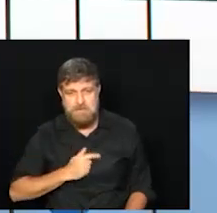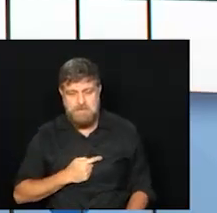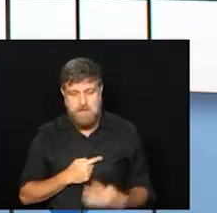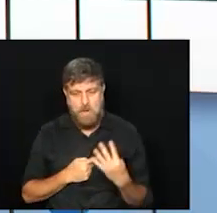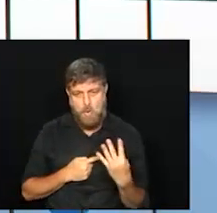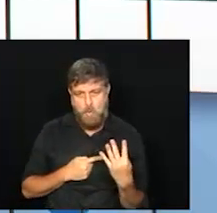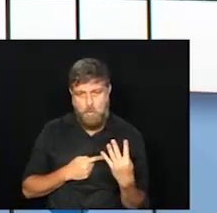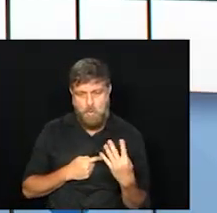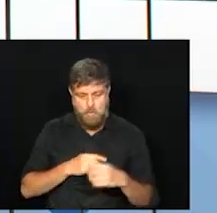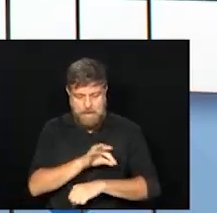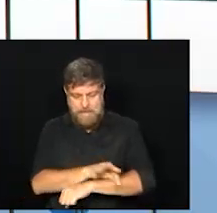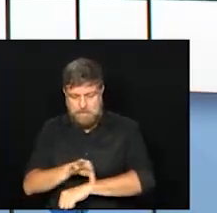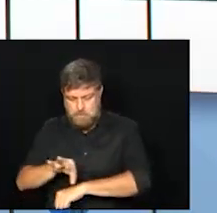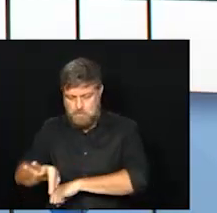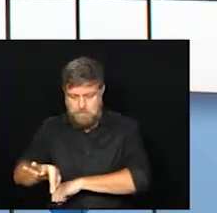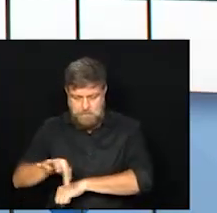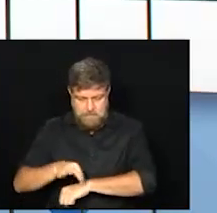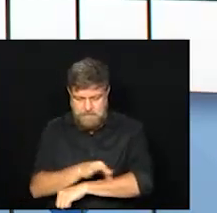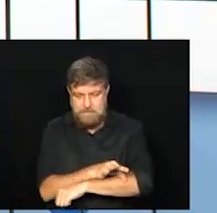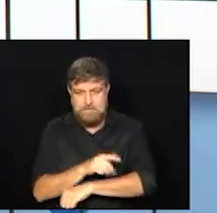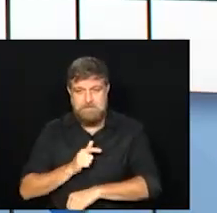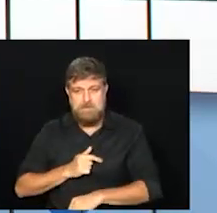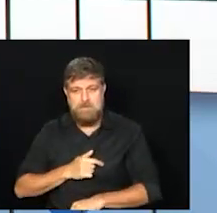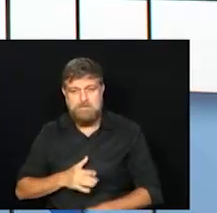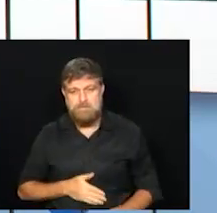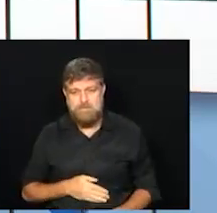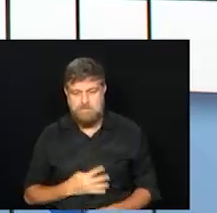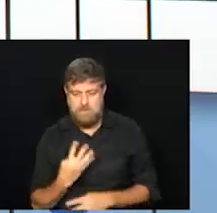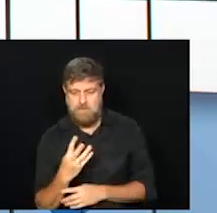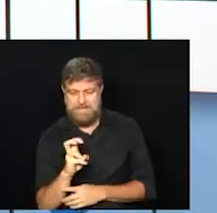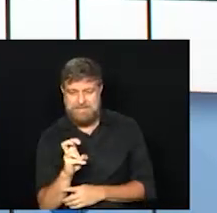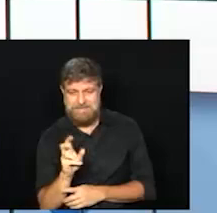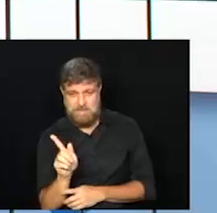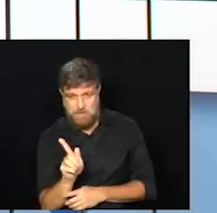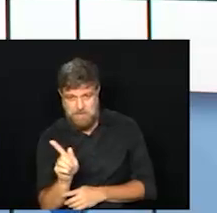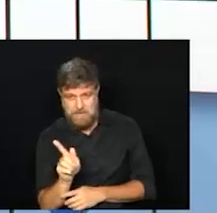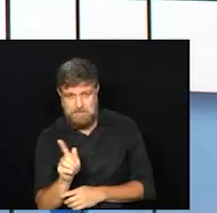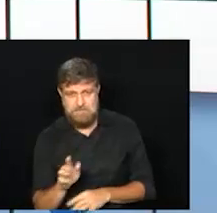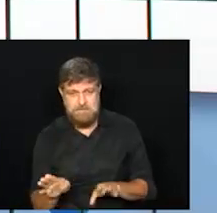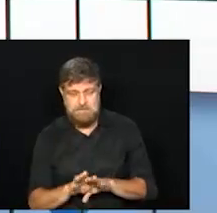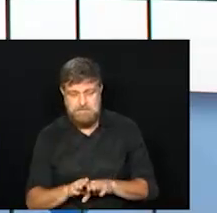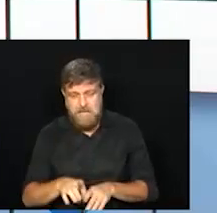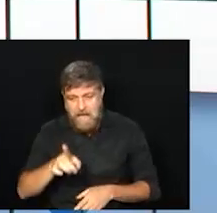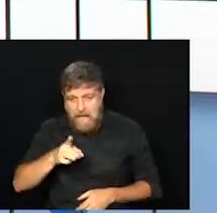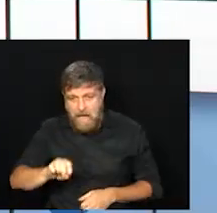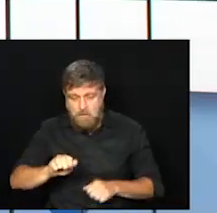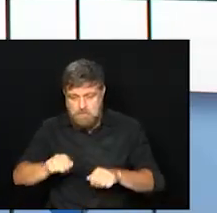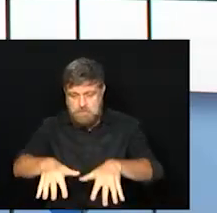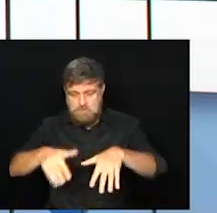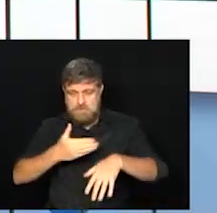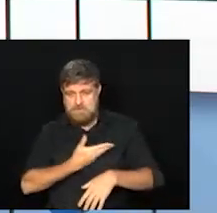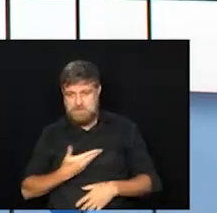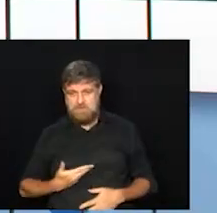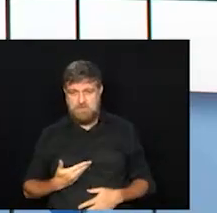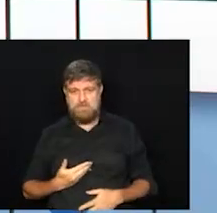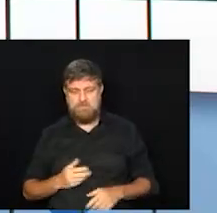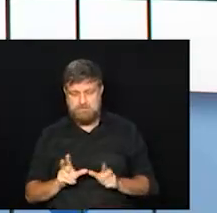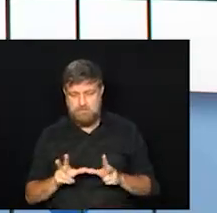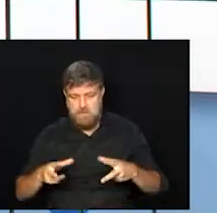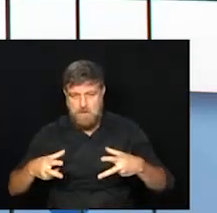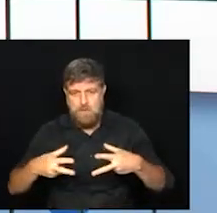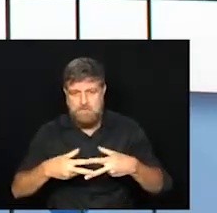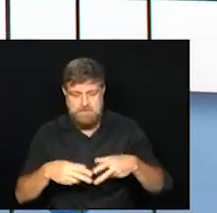4 metros de largura e estejam em ângulo de 45 graus. E na última audiência desta tarde, a Comissão